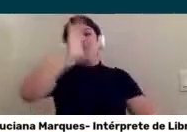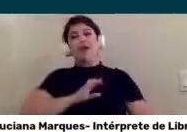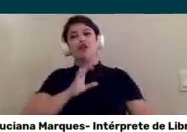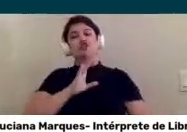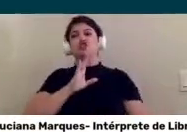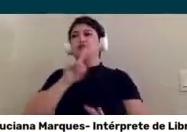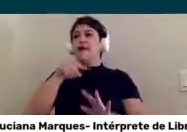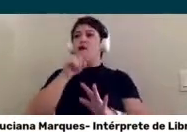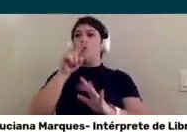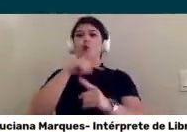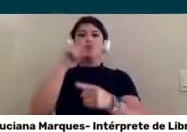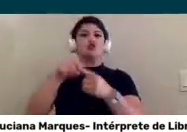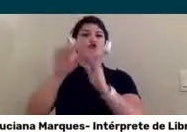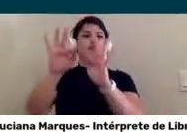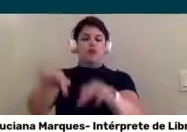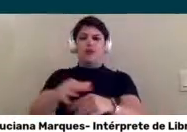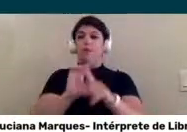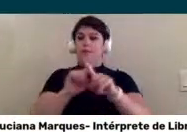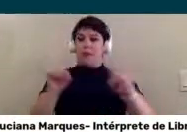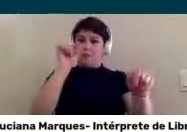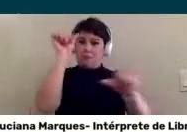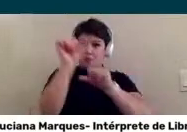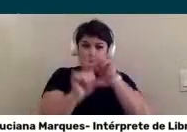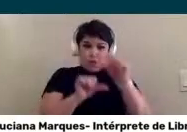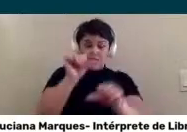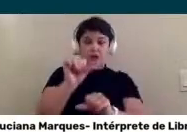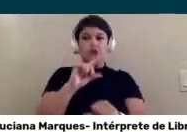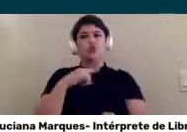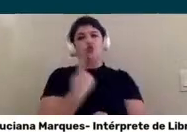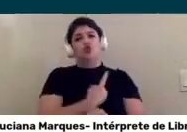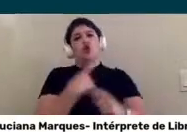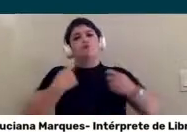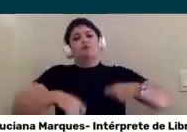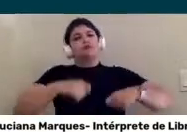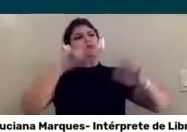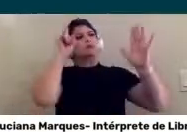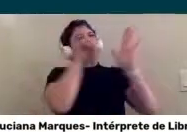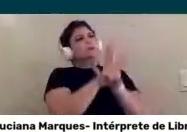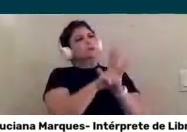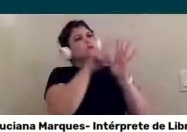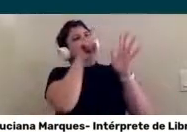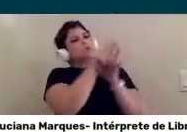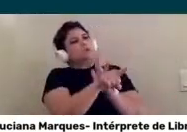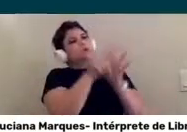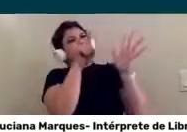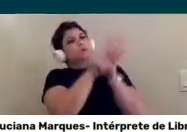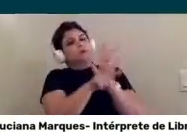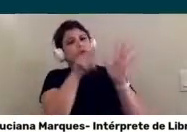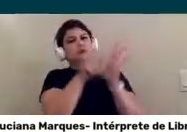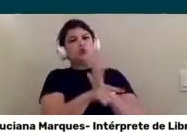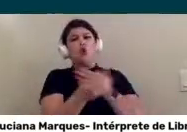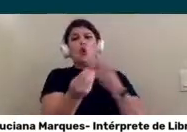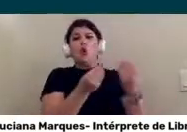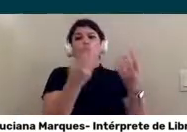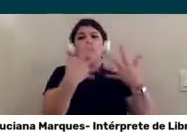Mas assim, para fazer uma mudança, a gente precisou questionar como as coisas estavam acontecendo.